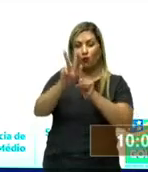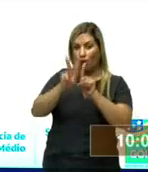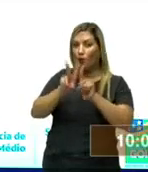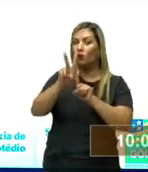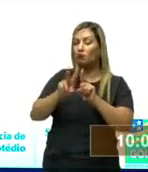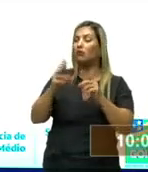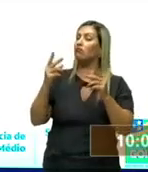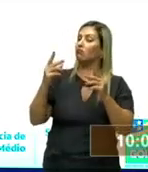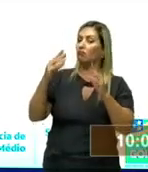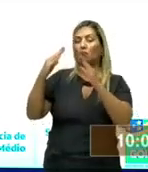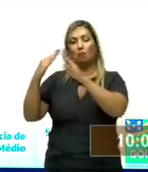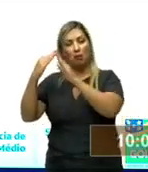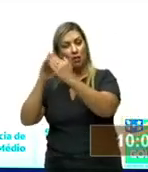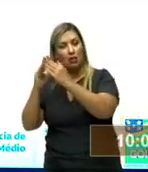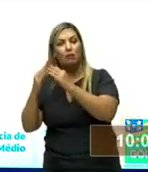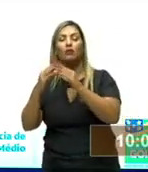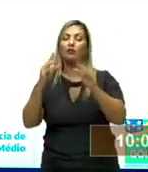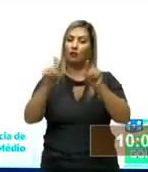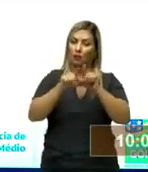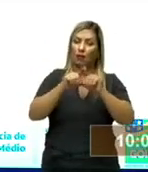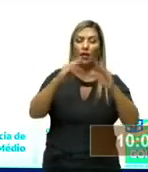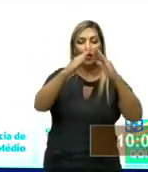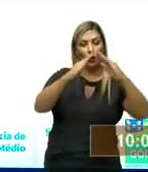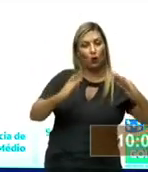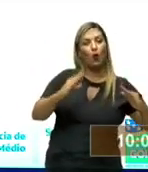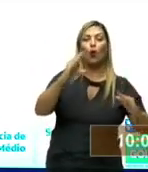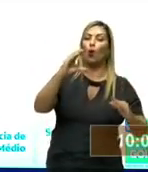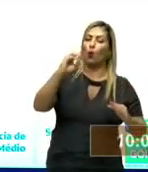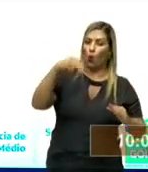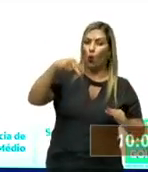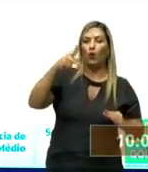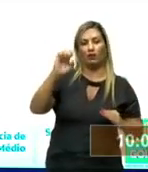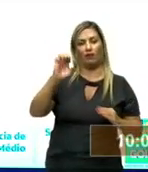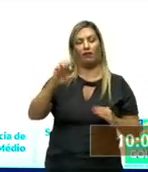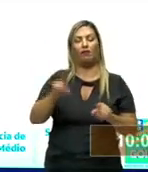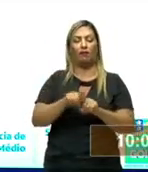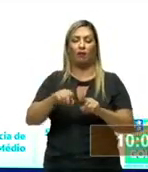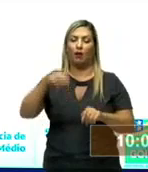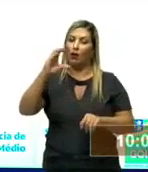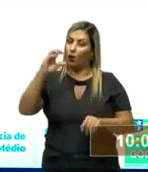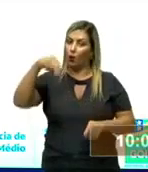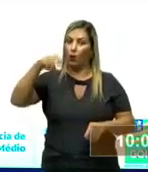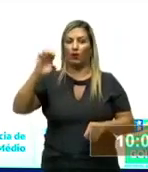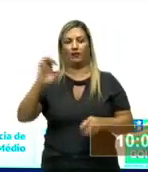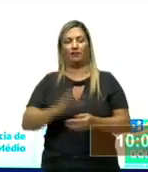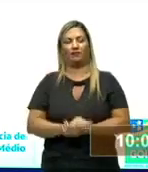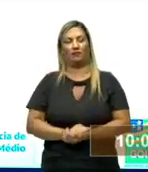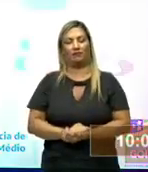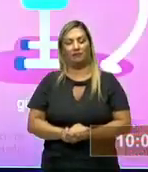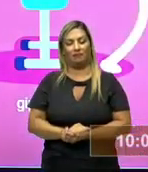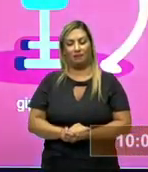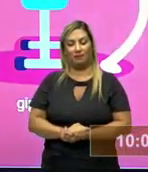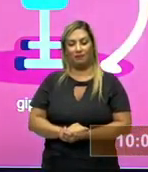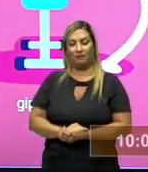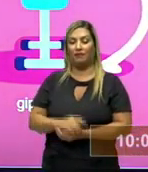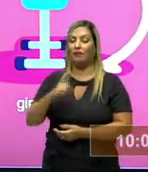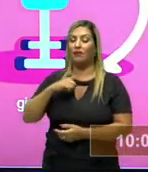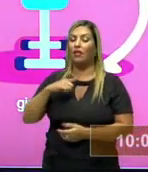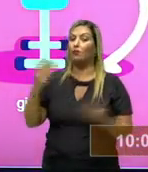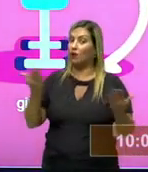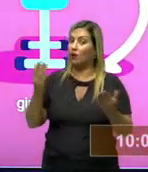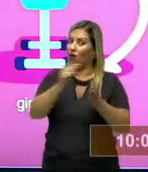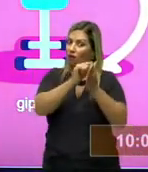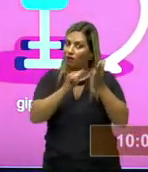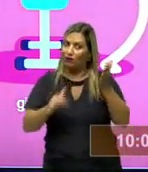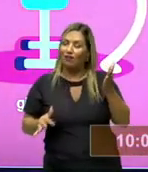certo tanto para pirâmide conto para o cone Beleza então vou usar marca aí com sua marca texto nós